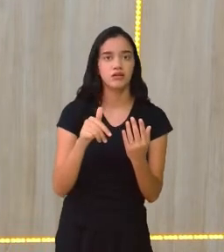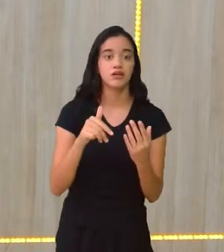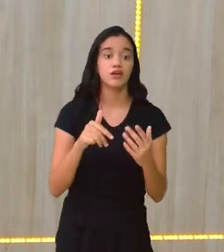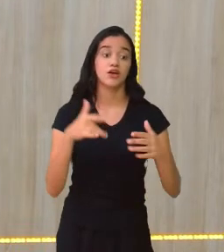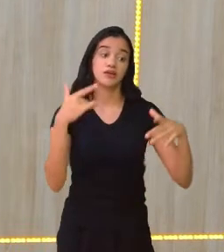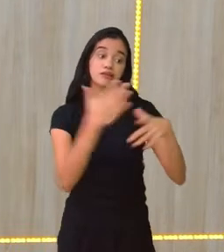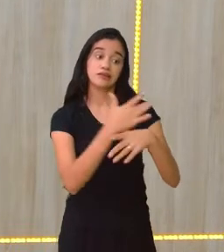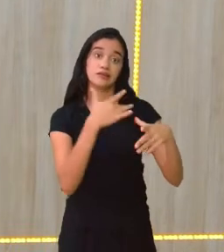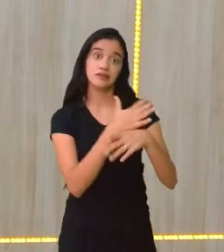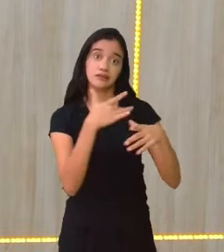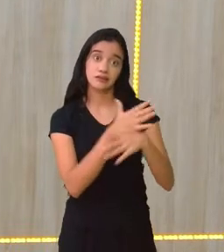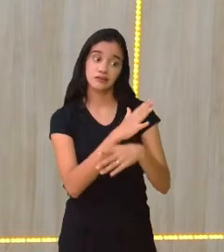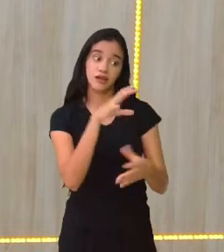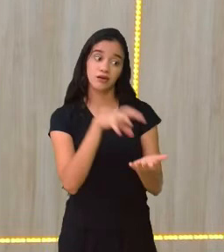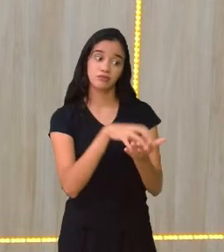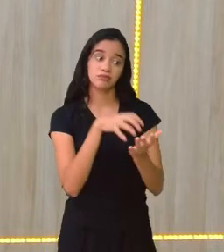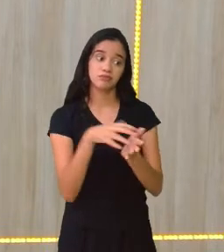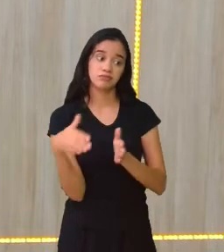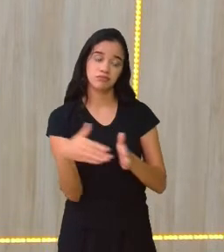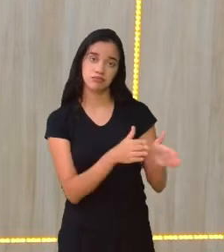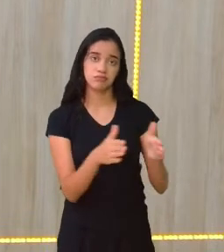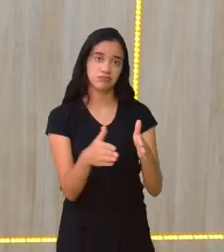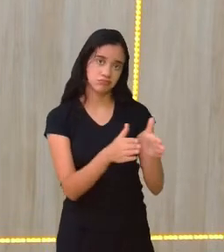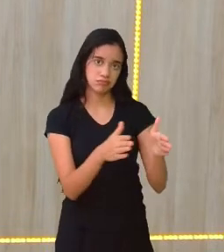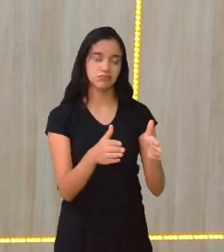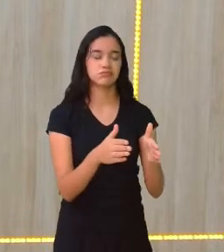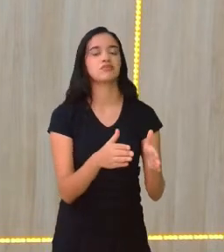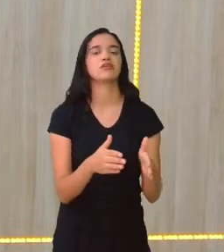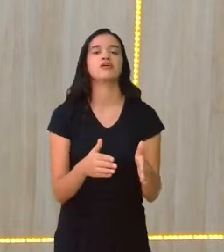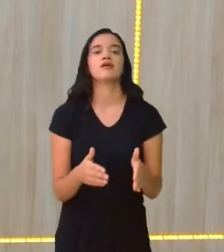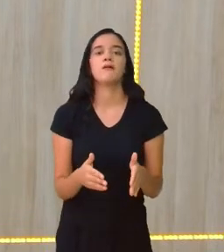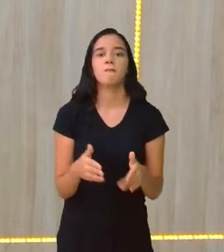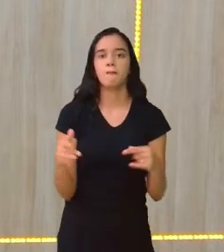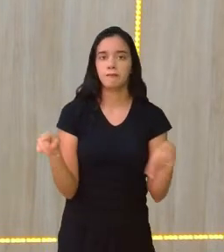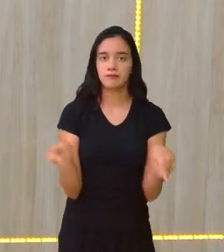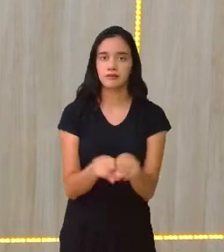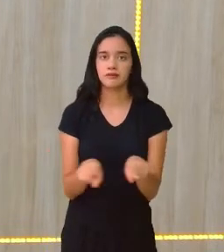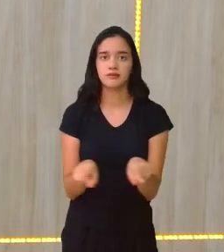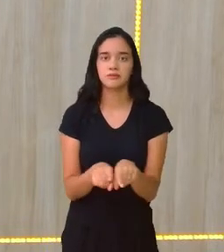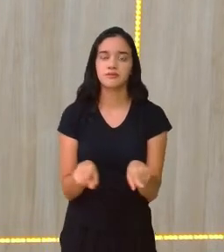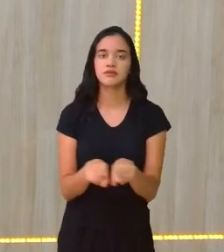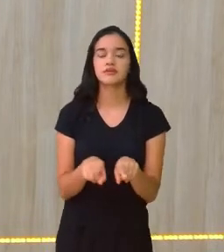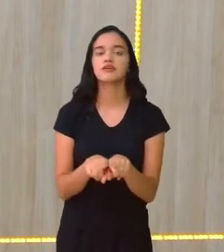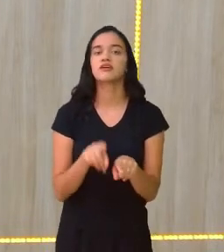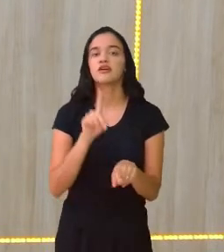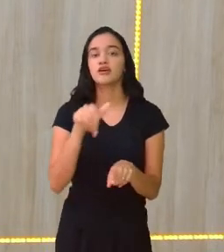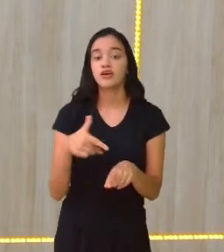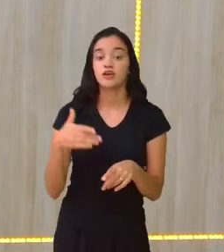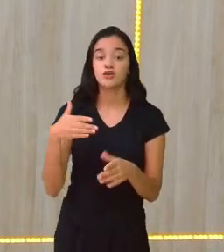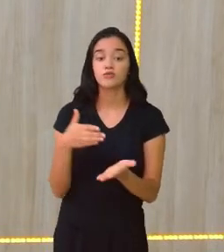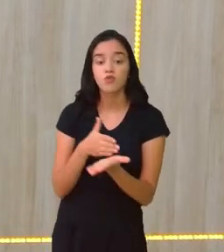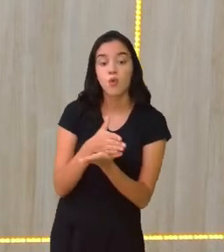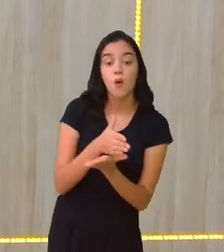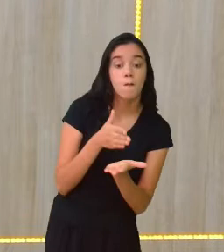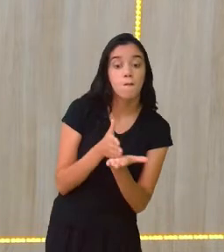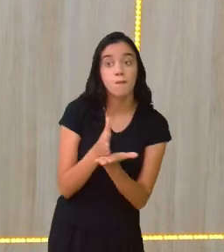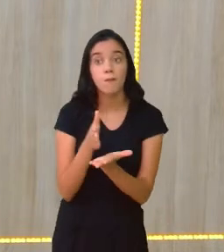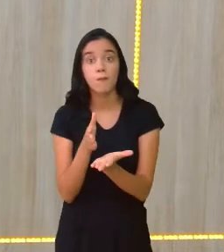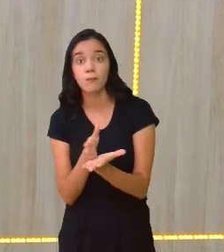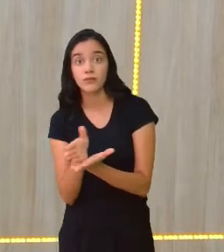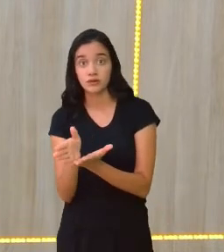centros urbanos, pelos rios, né, até os oceanos e mares, quanto também por esse tráfego marítimo